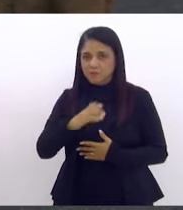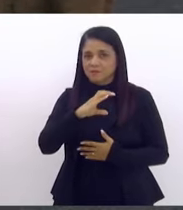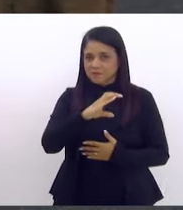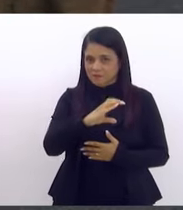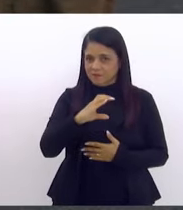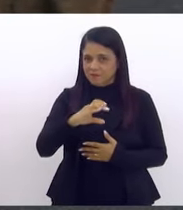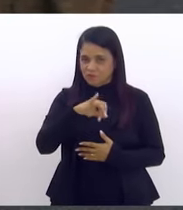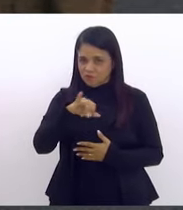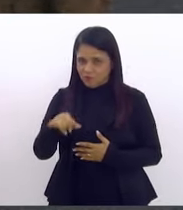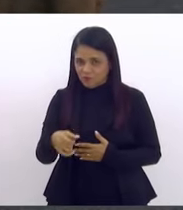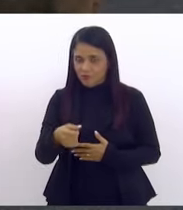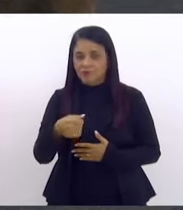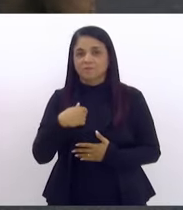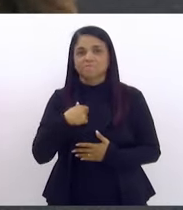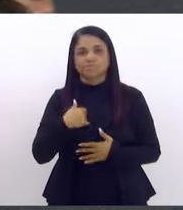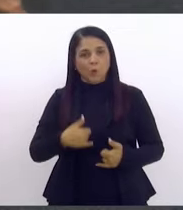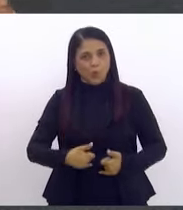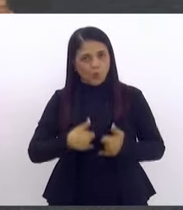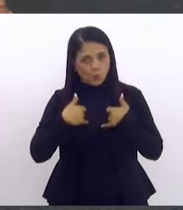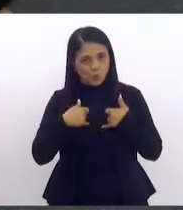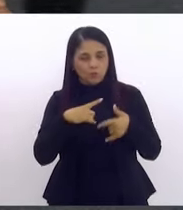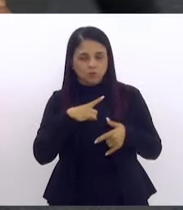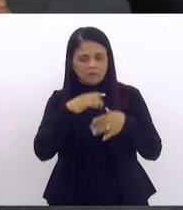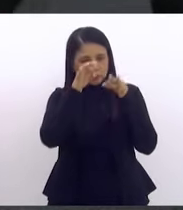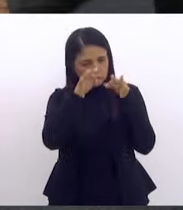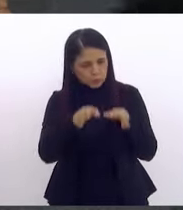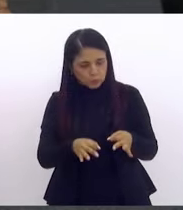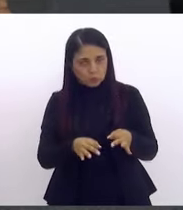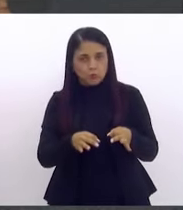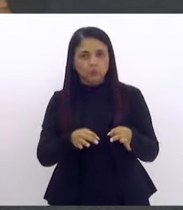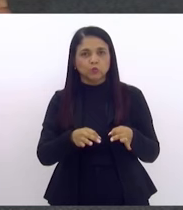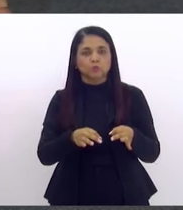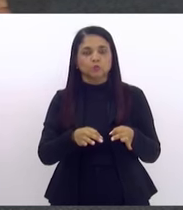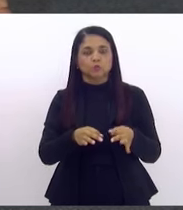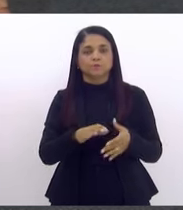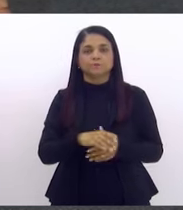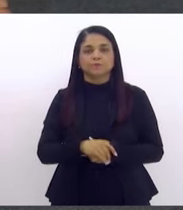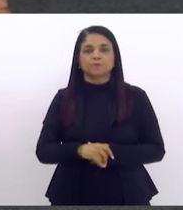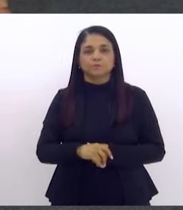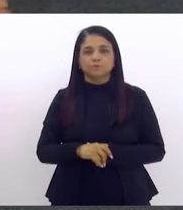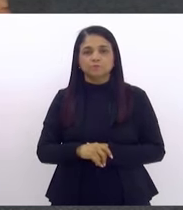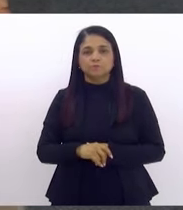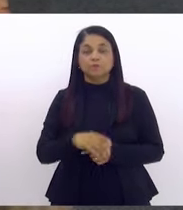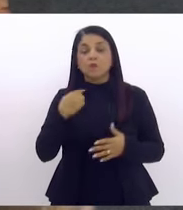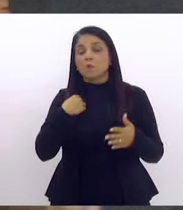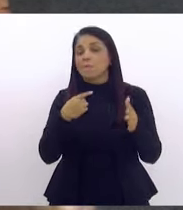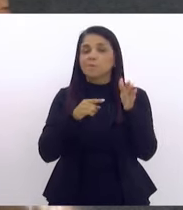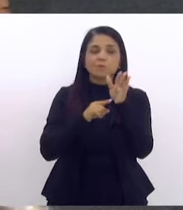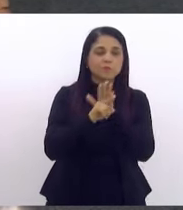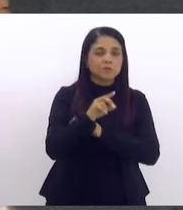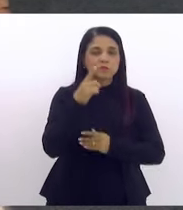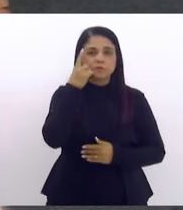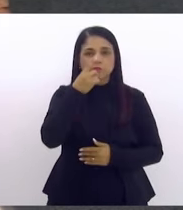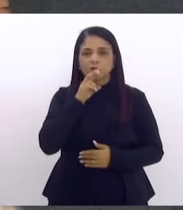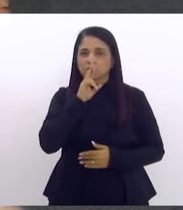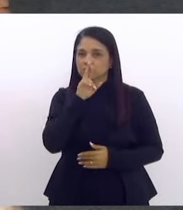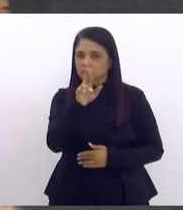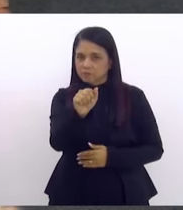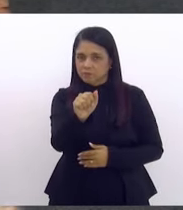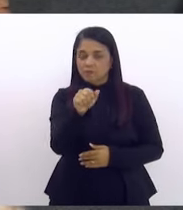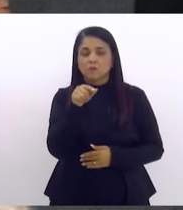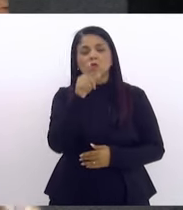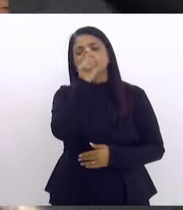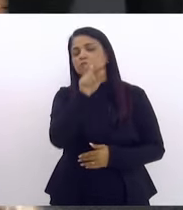CCJ, sempre tão justo e comedido, eu pergunto, deputado Amorim, como